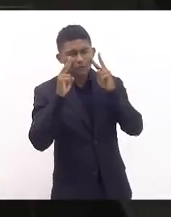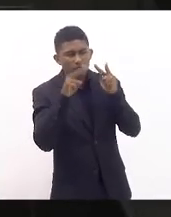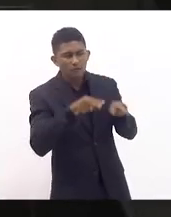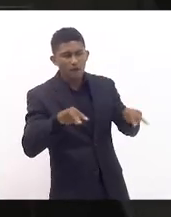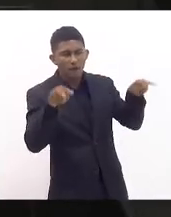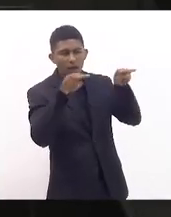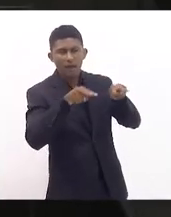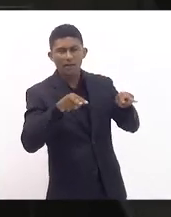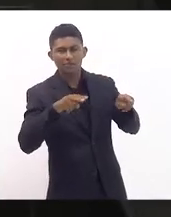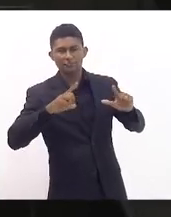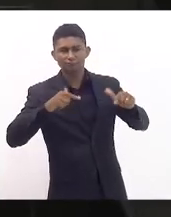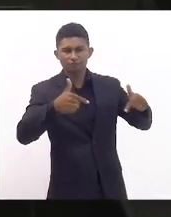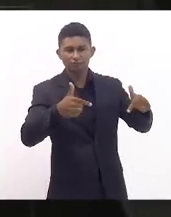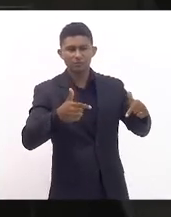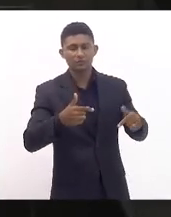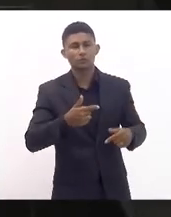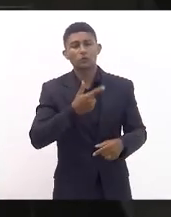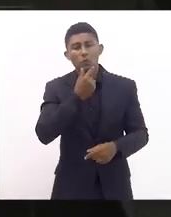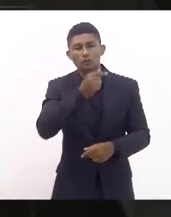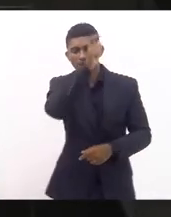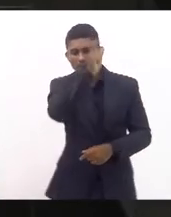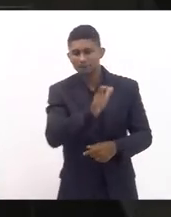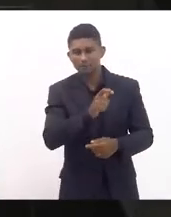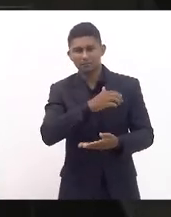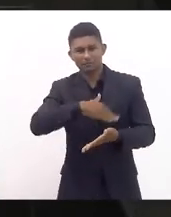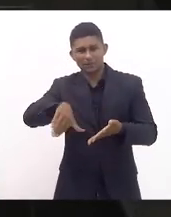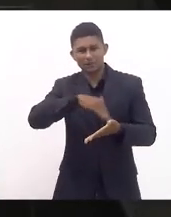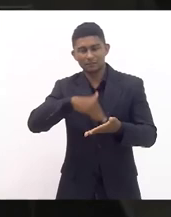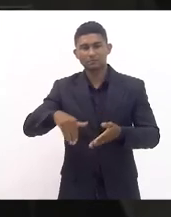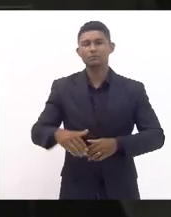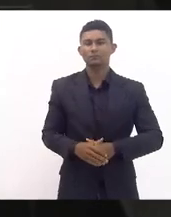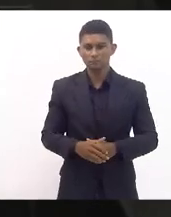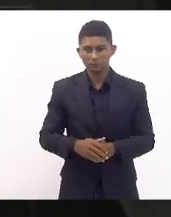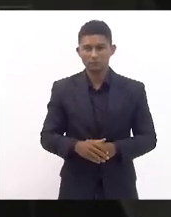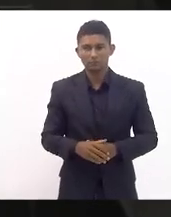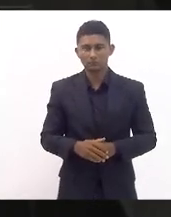atitude em relação a esse secretário. Porque isso não foi